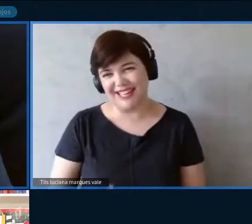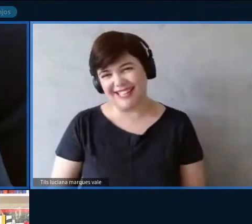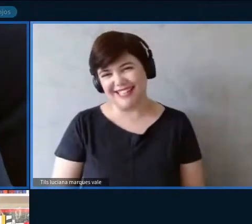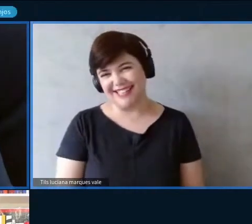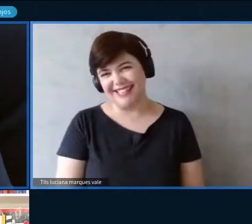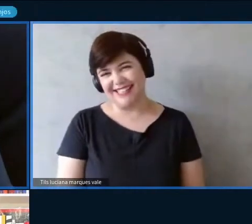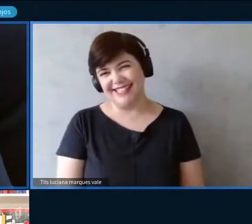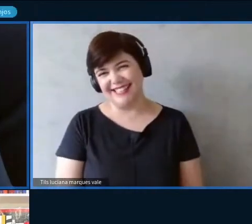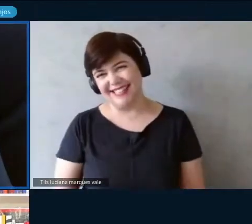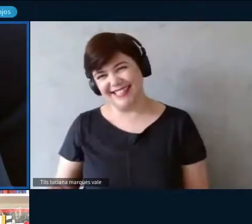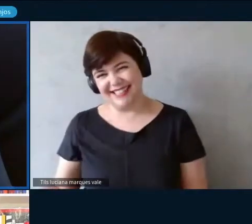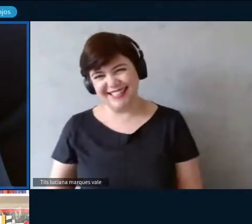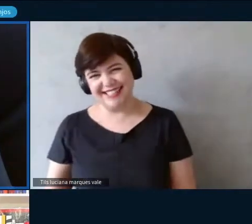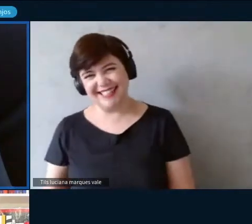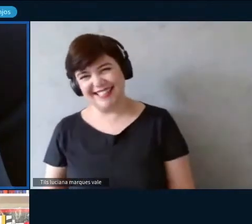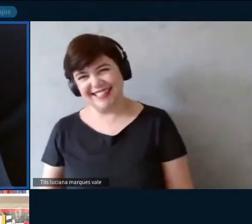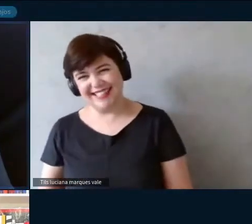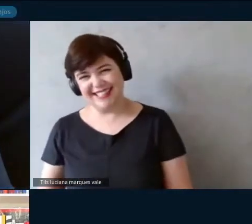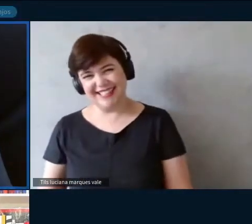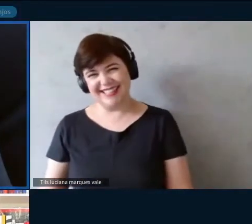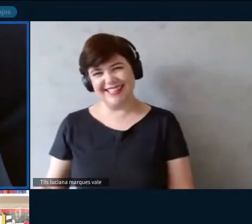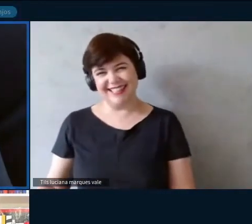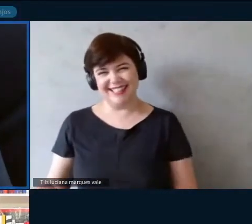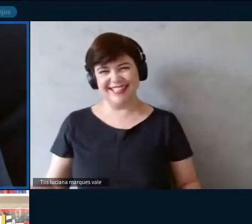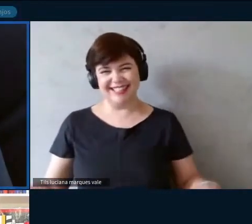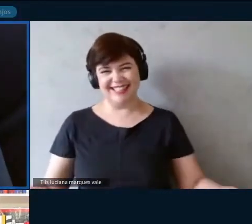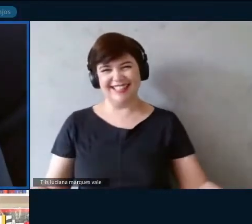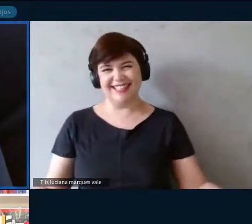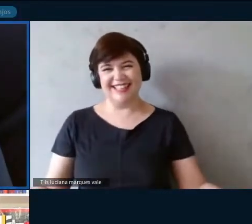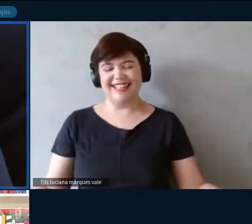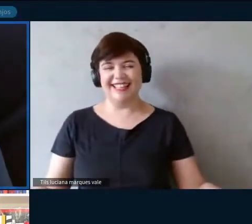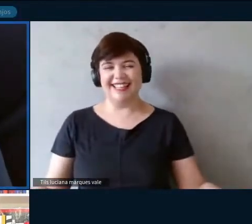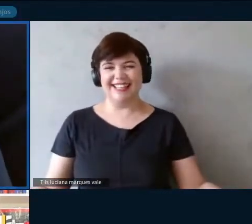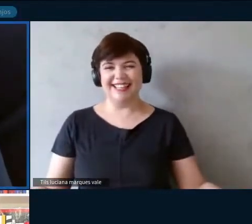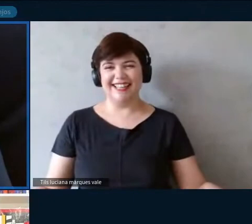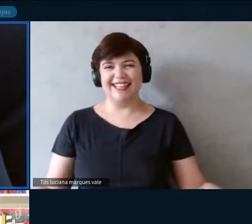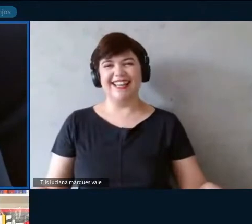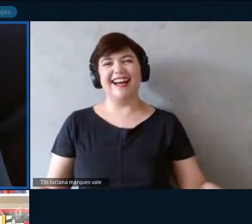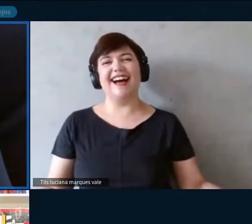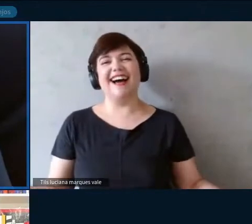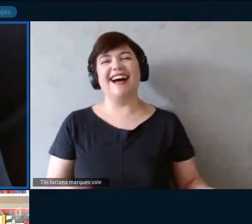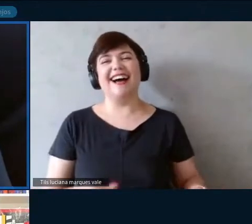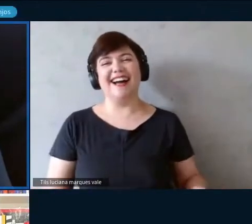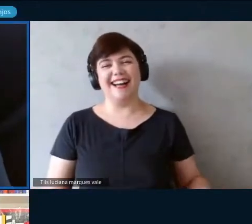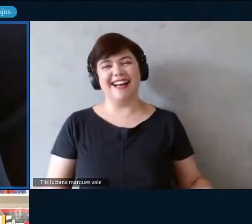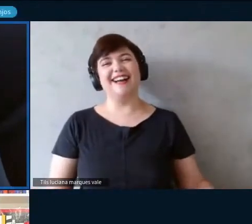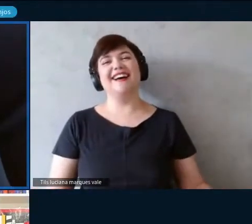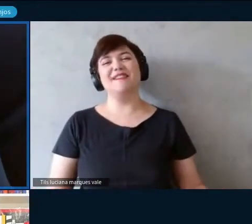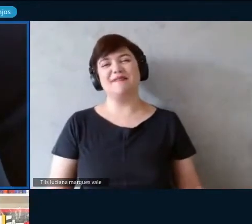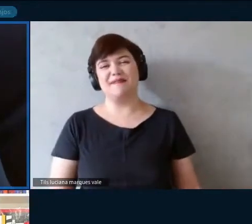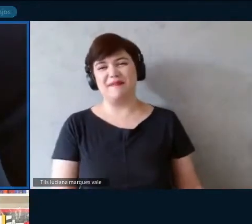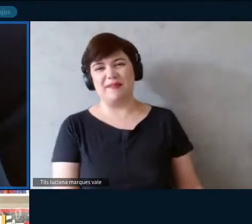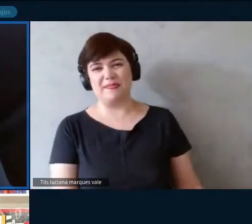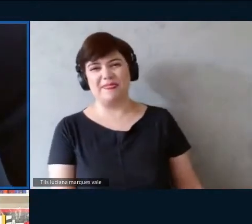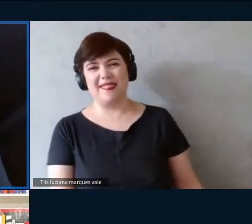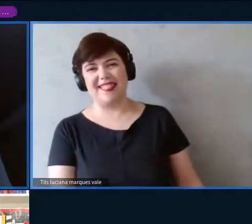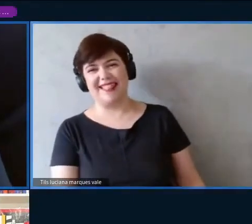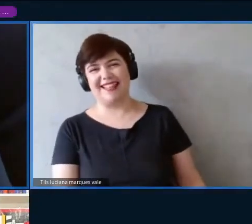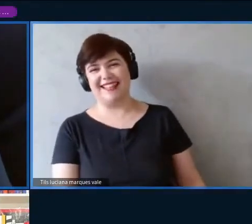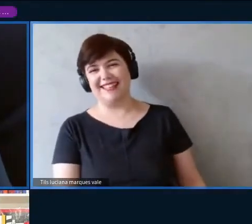tá por fora. Não, é o negócio acabou, dele, é esse, tem que ser durante. Acabou, tem mais menino, não. Já tem 2. Tá